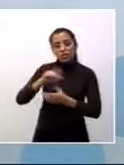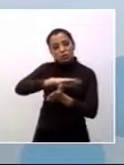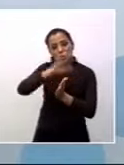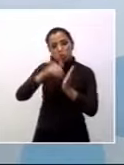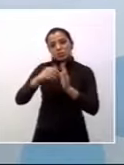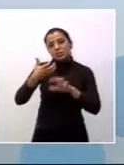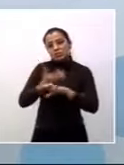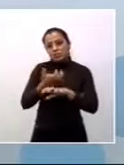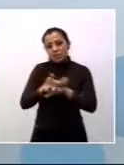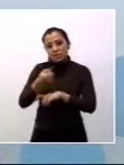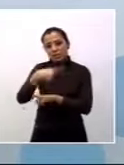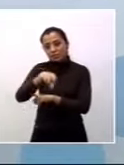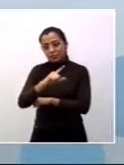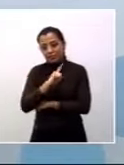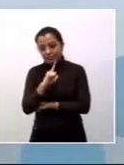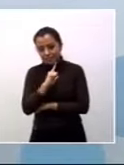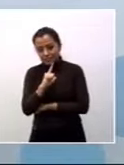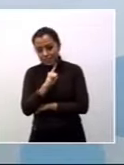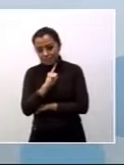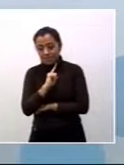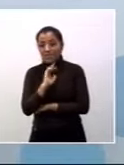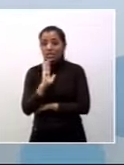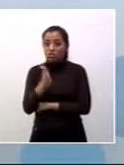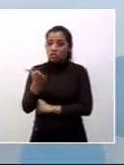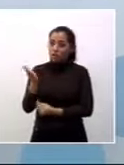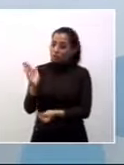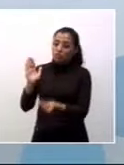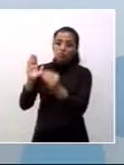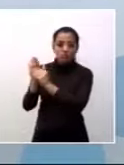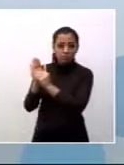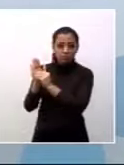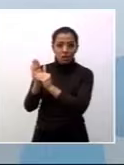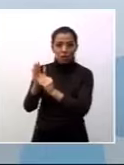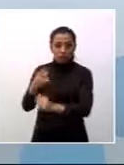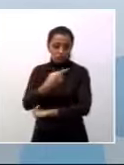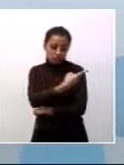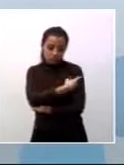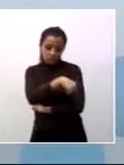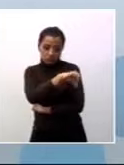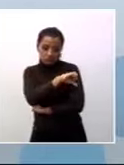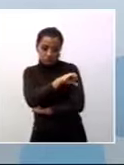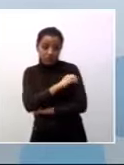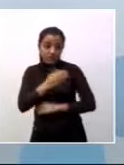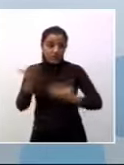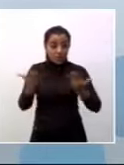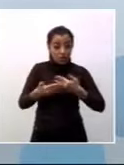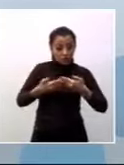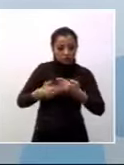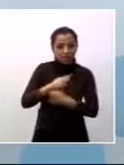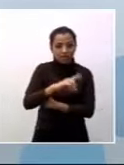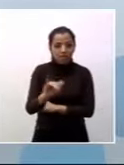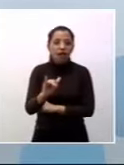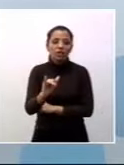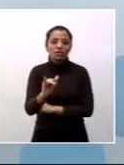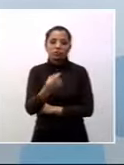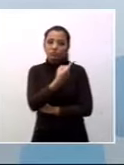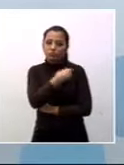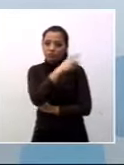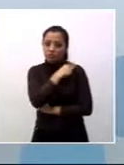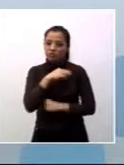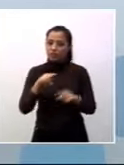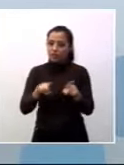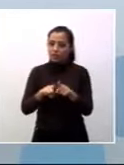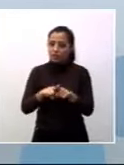têm tá e ela já foi implementado esse ano para o ensino fundamental e agora ela vai ser encaminhada para o ensino médio então é muito importante